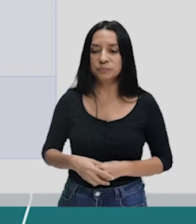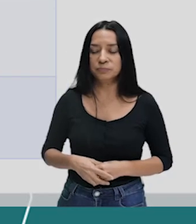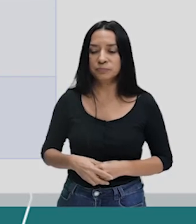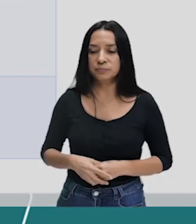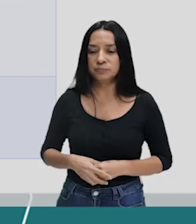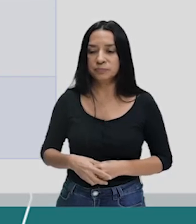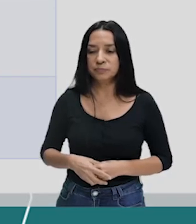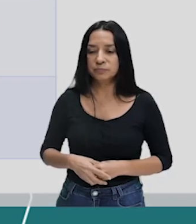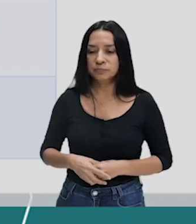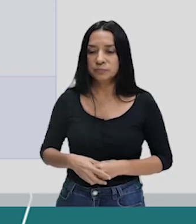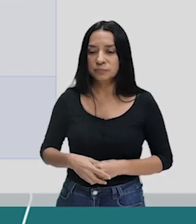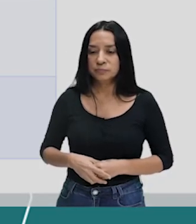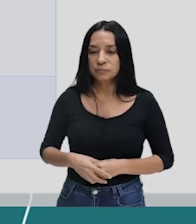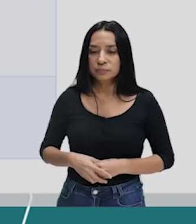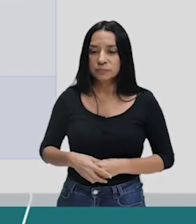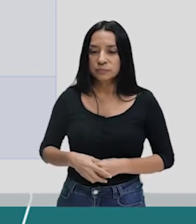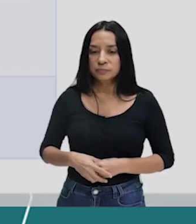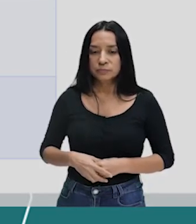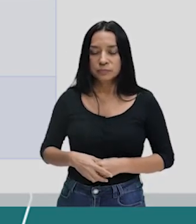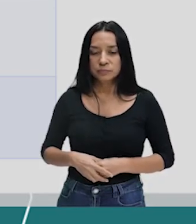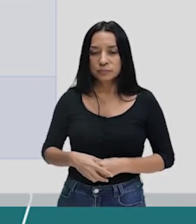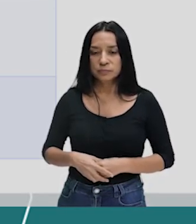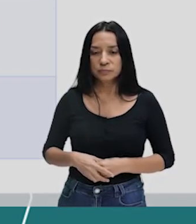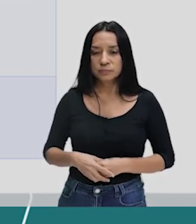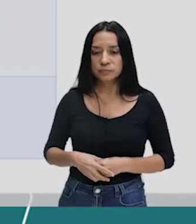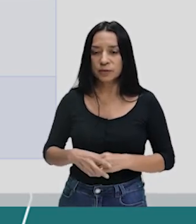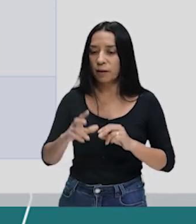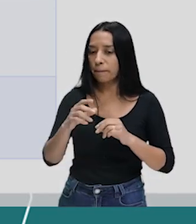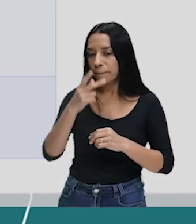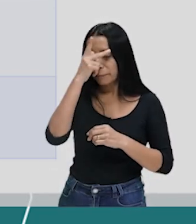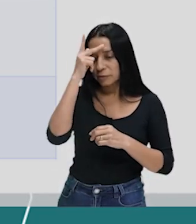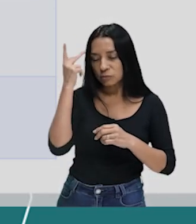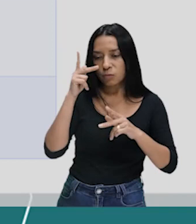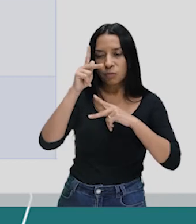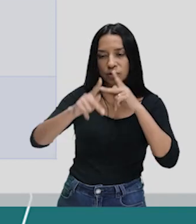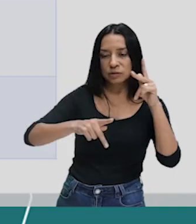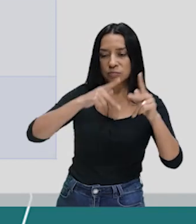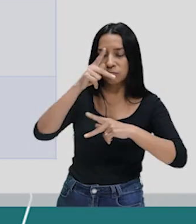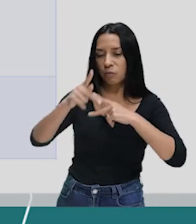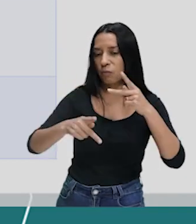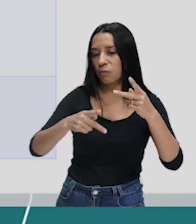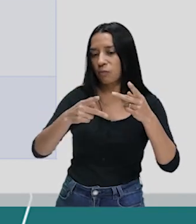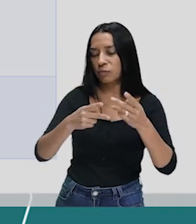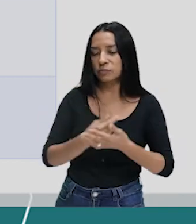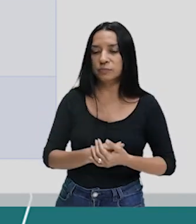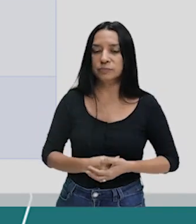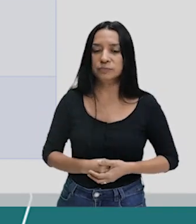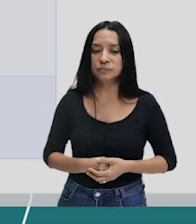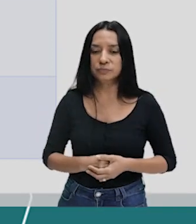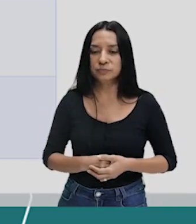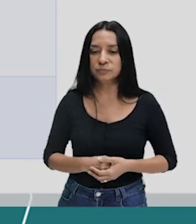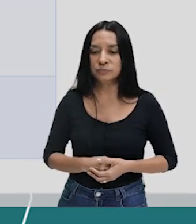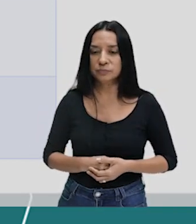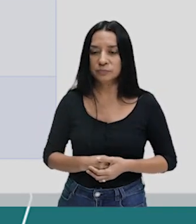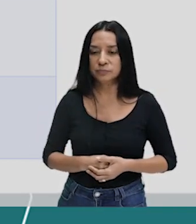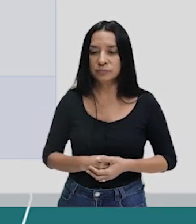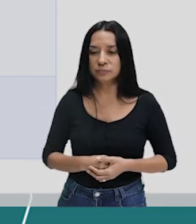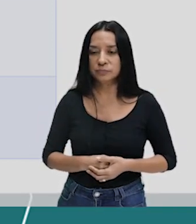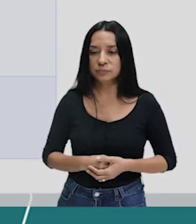escolares e etc. PPL, pessoas, povo, pessoal.